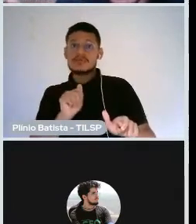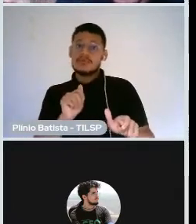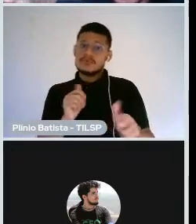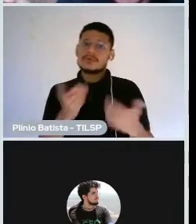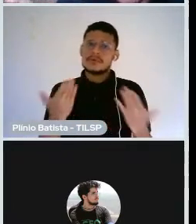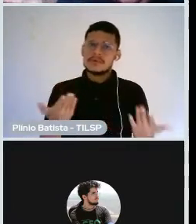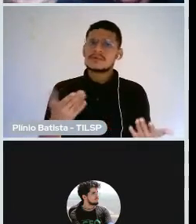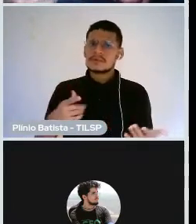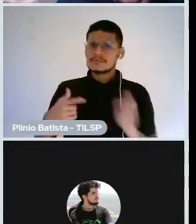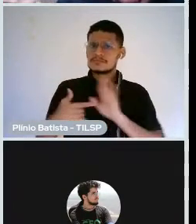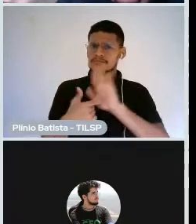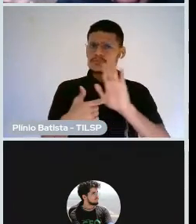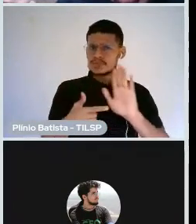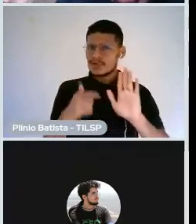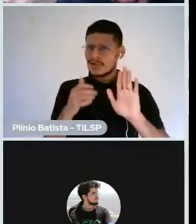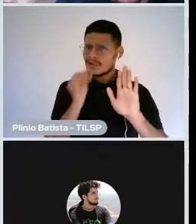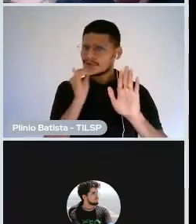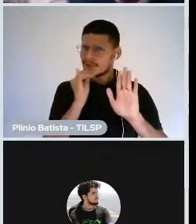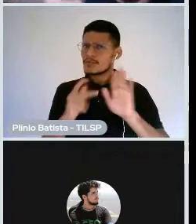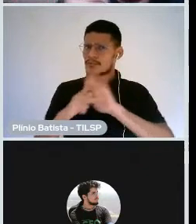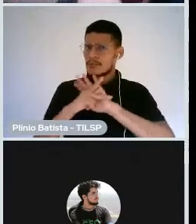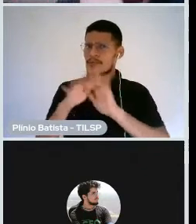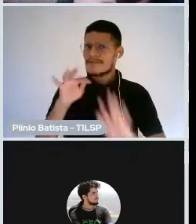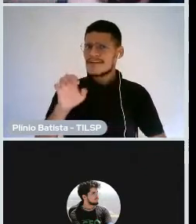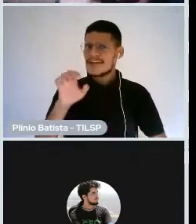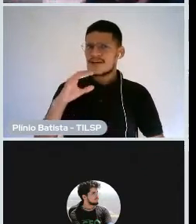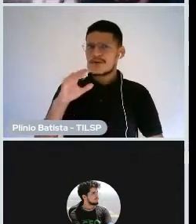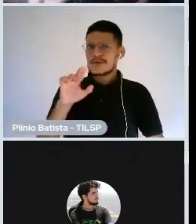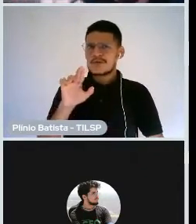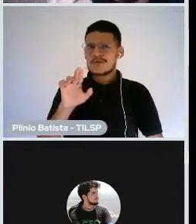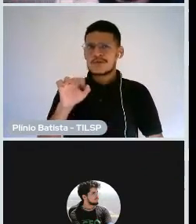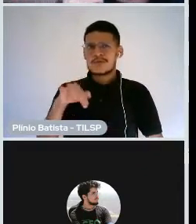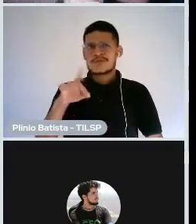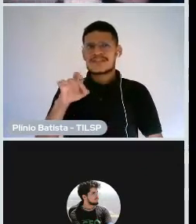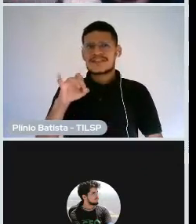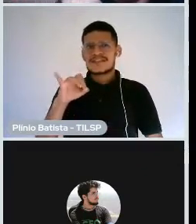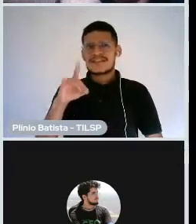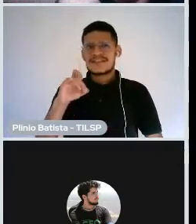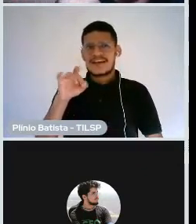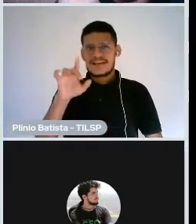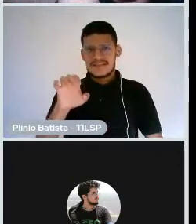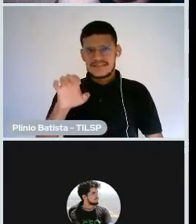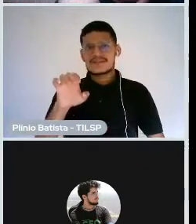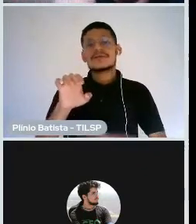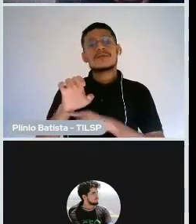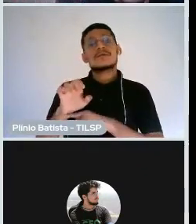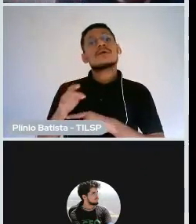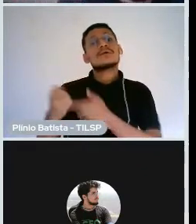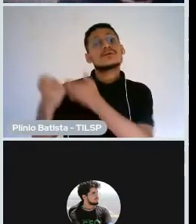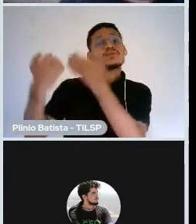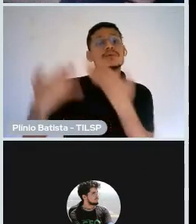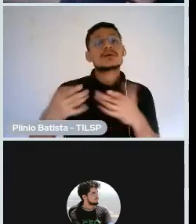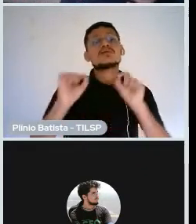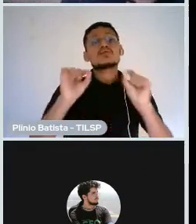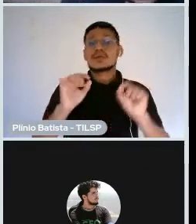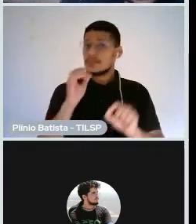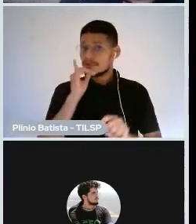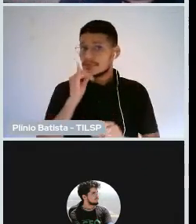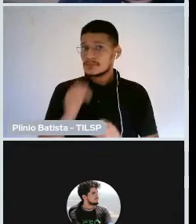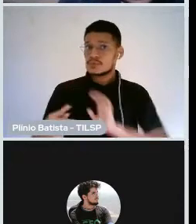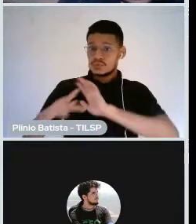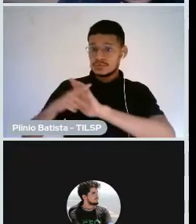nesse exemplo aí, na questão da taxa de fecundidade, é levando em consideração as mulheres em